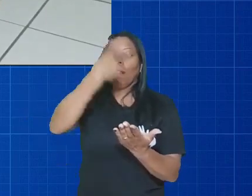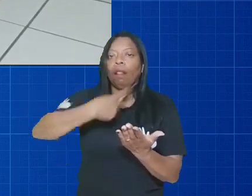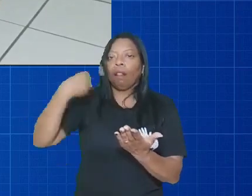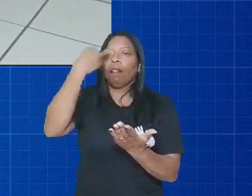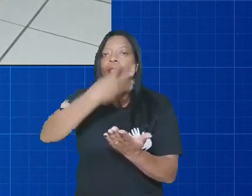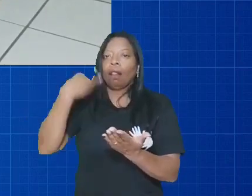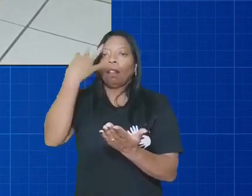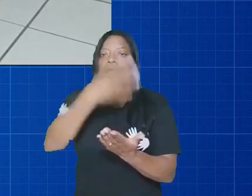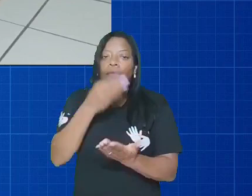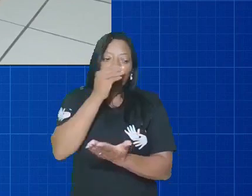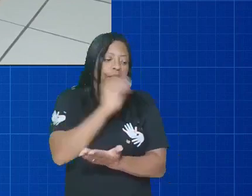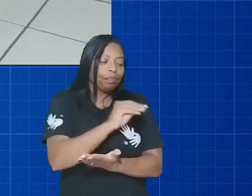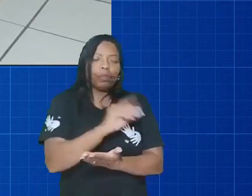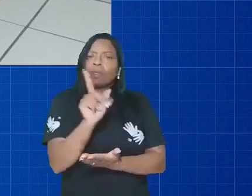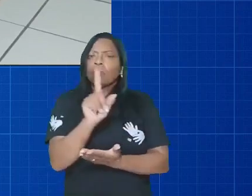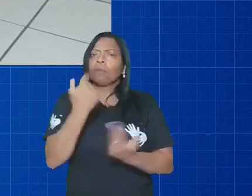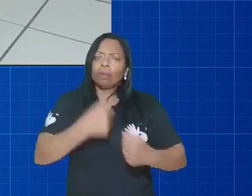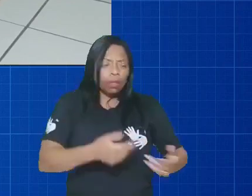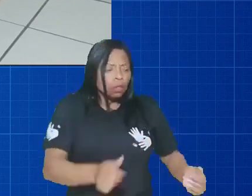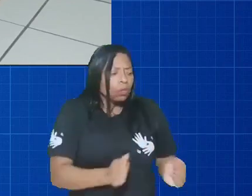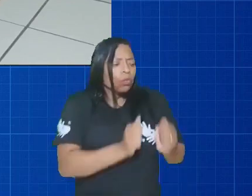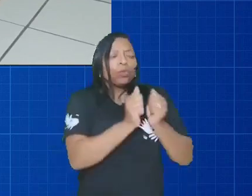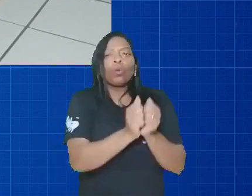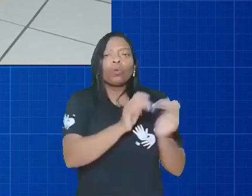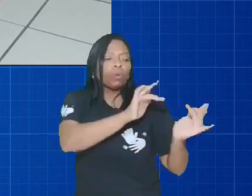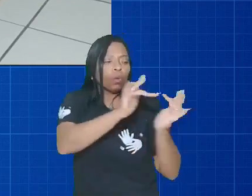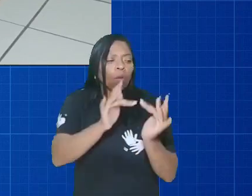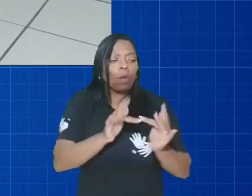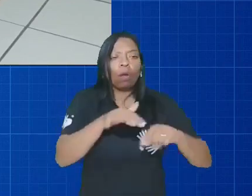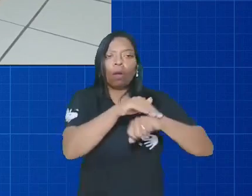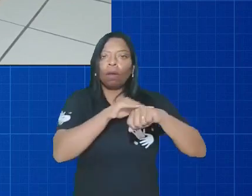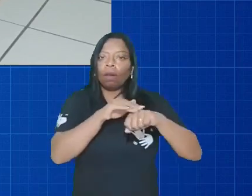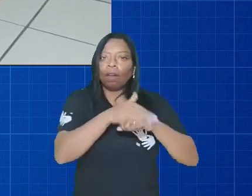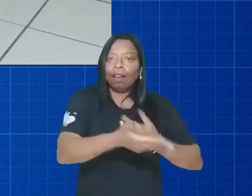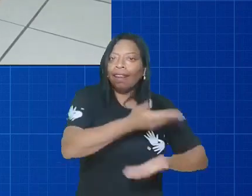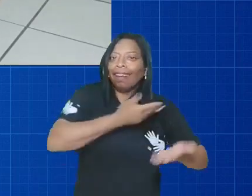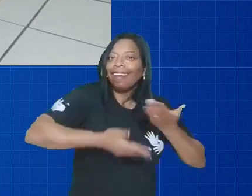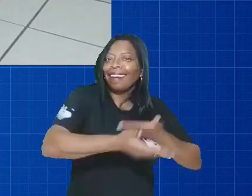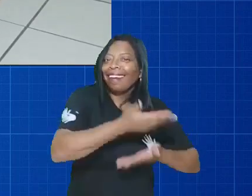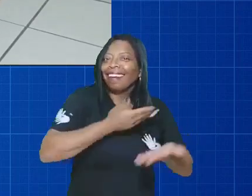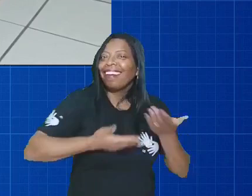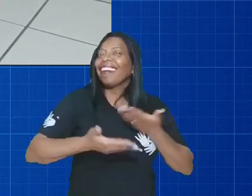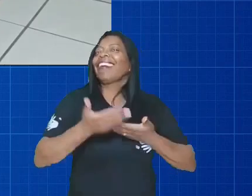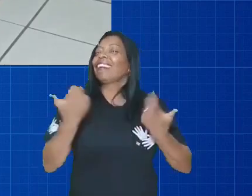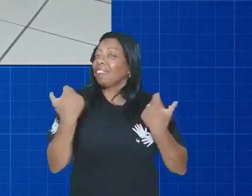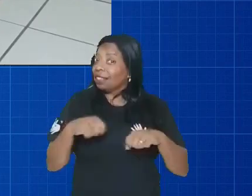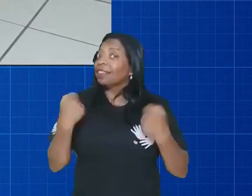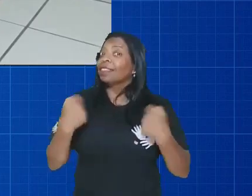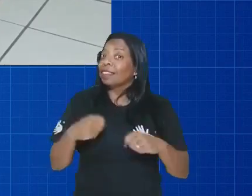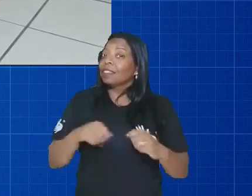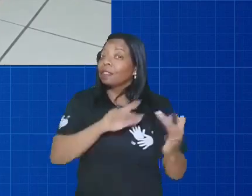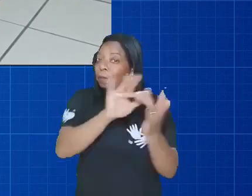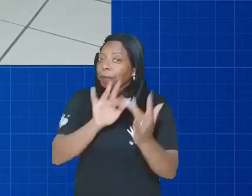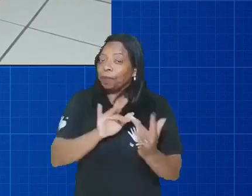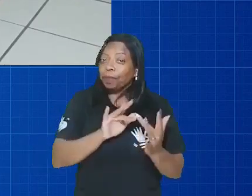estar com essa criança, com esse adolescente, conversando, entendendo como que foi esse dia. Então o limite ele precisa acontecer para